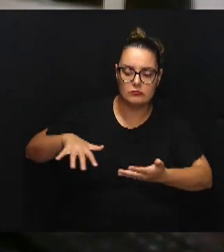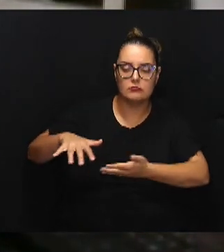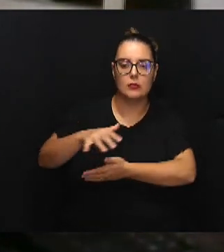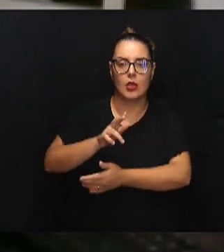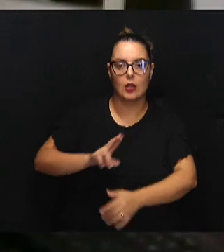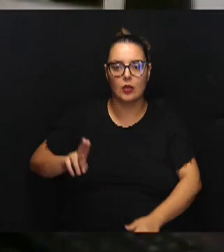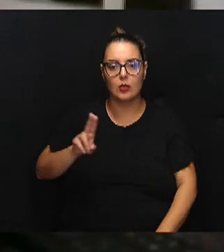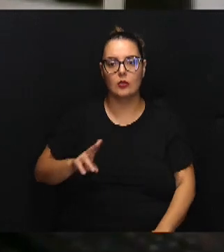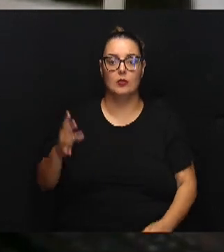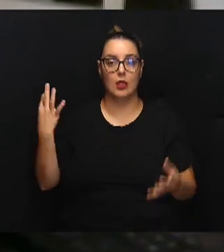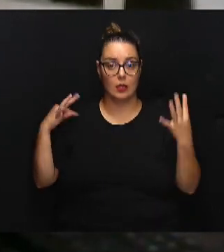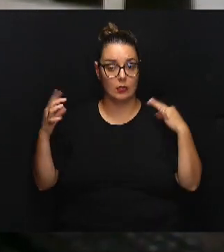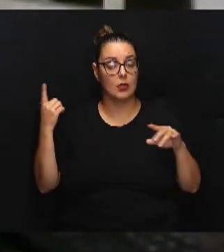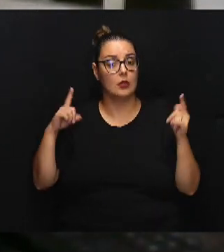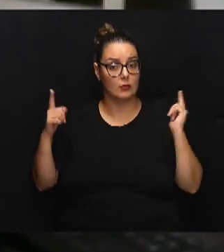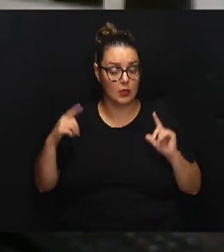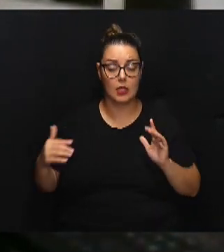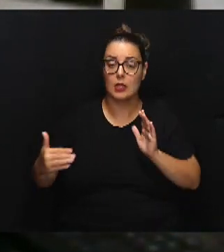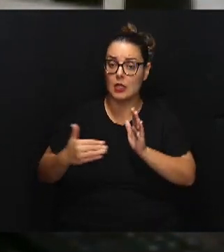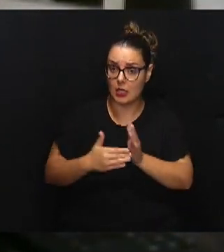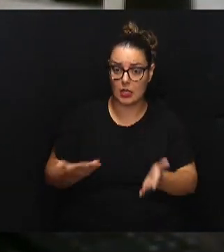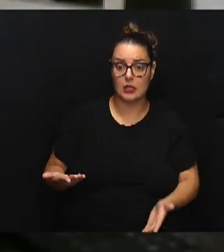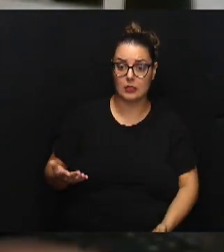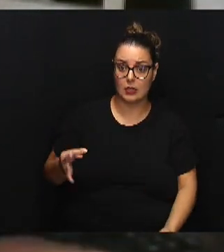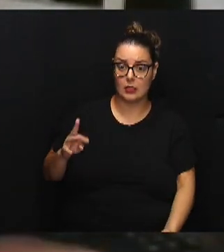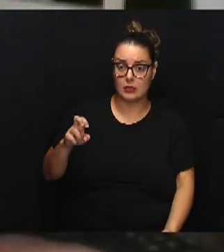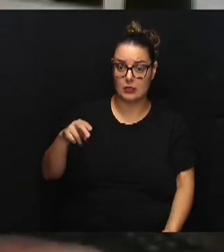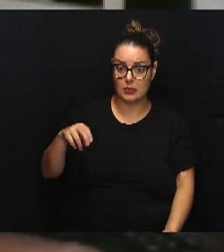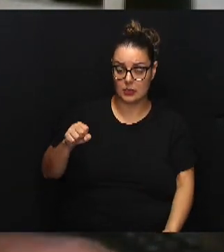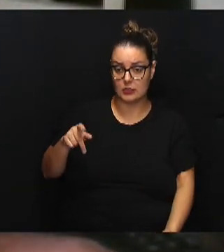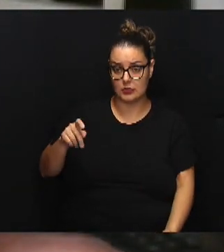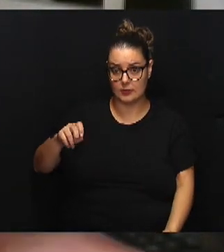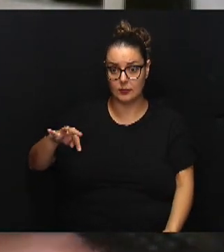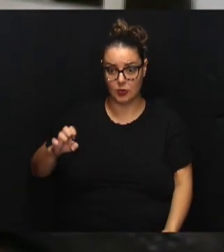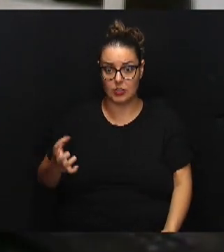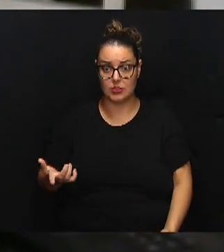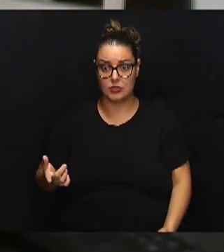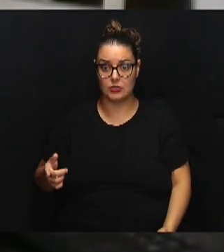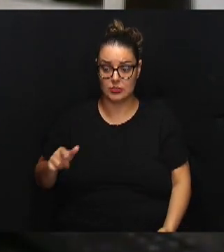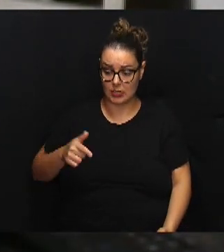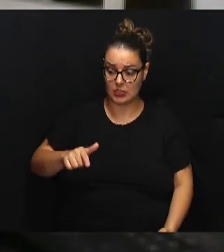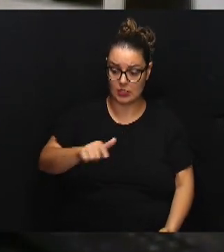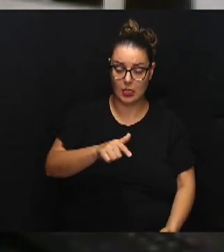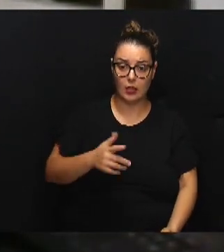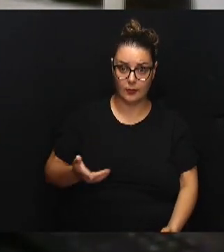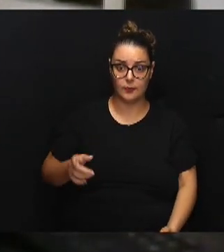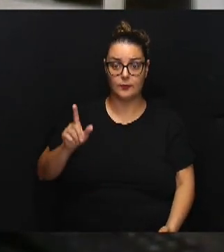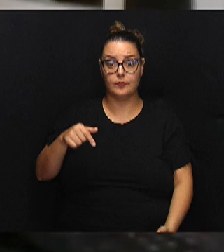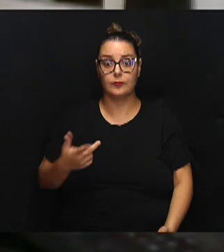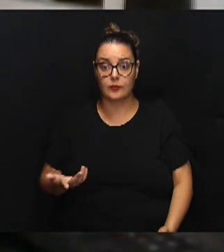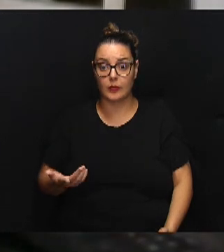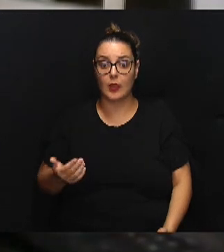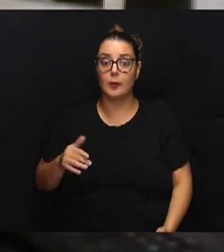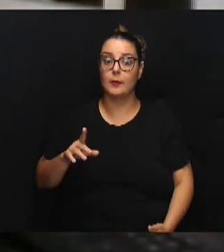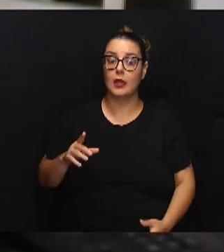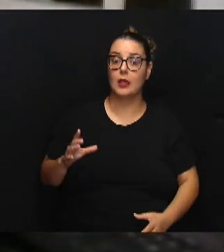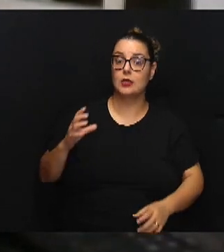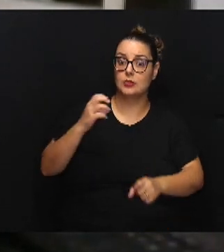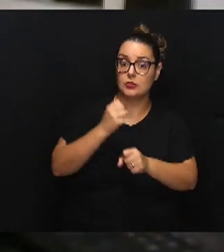para turismo, para lazer e até mesmo para transporte nas lagoas. Então esse é um caso bem mais completo